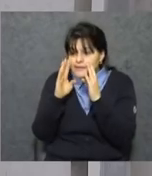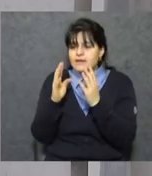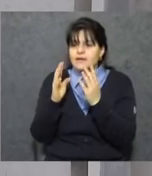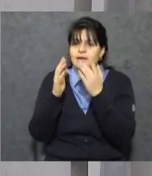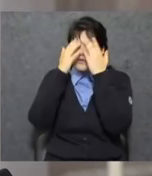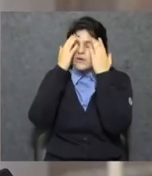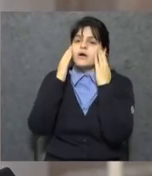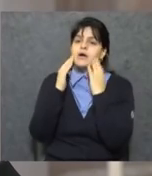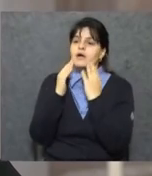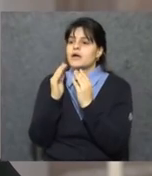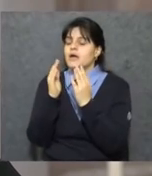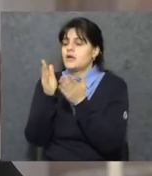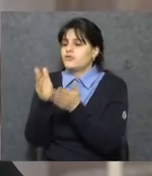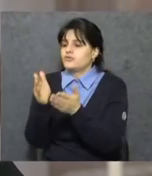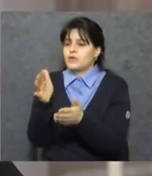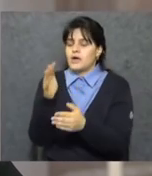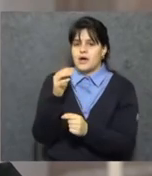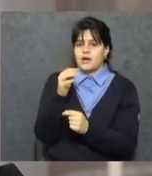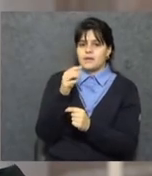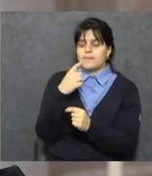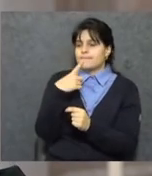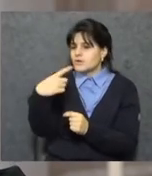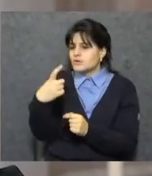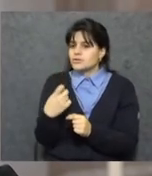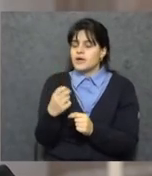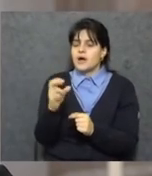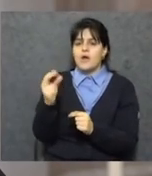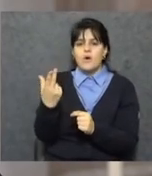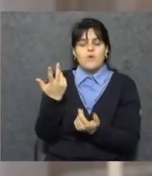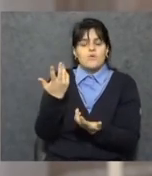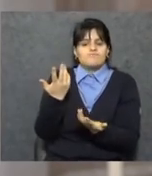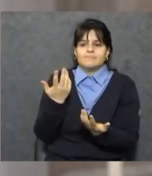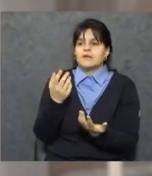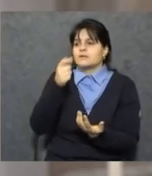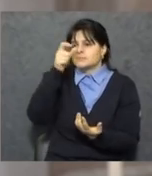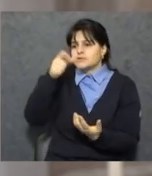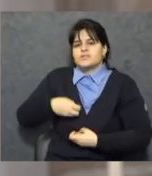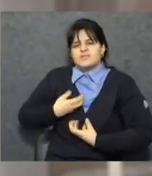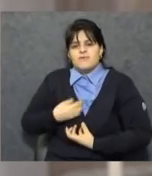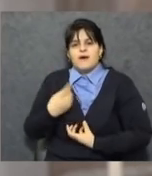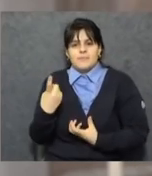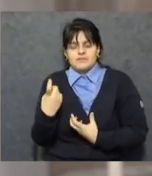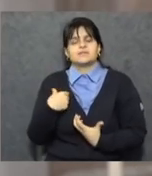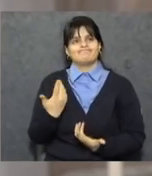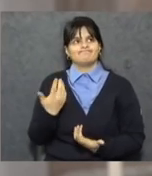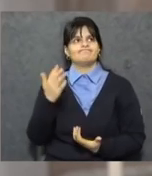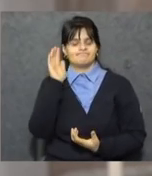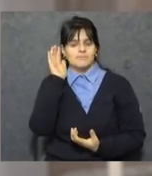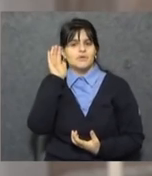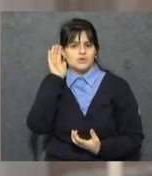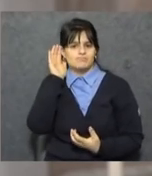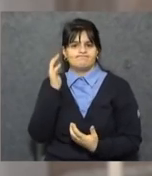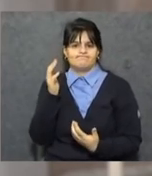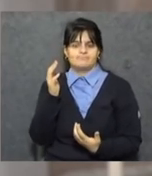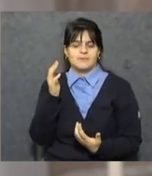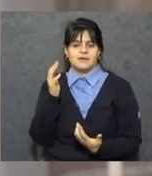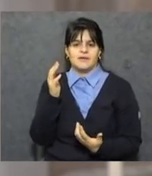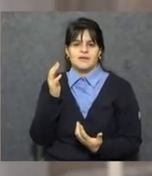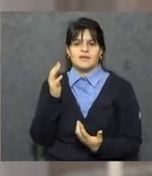alguém, é no tempo para escutar a alguém, é na partilha singela com quem precisa que